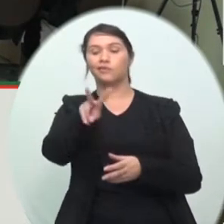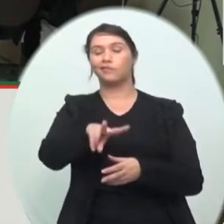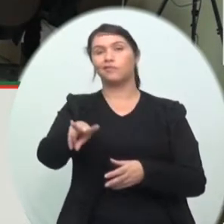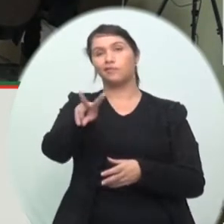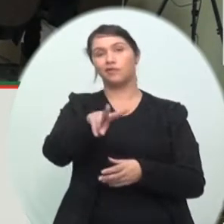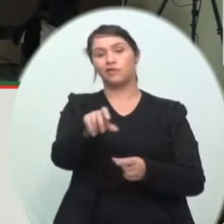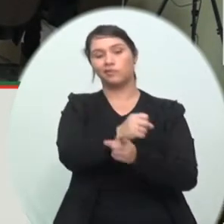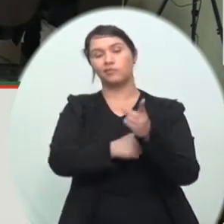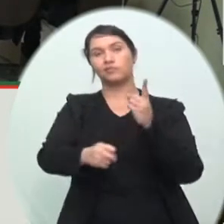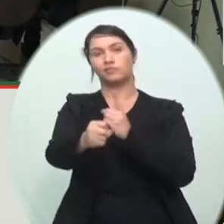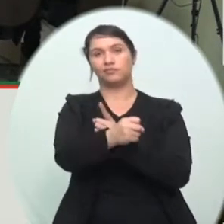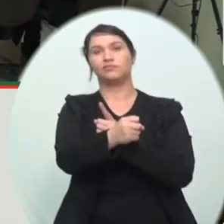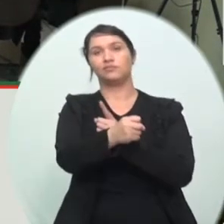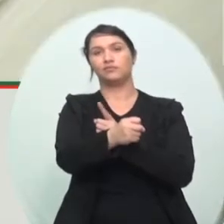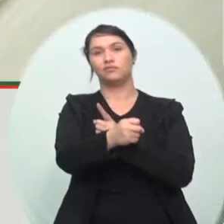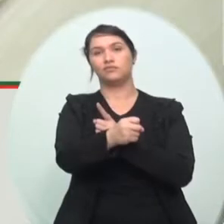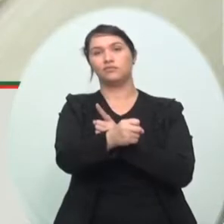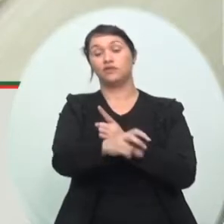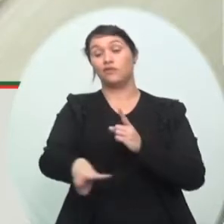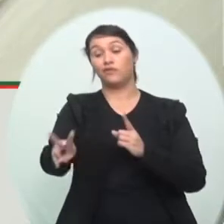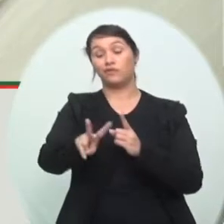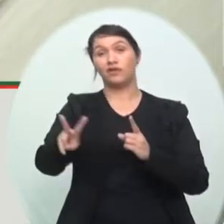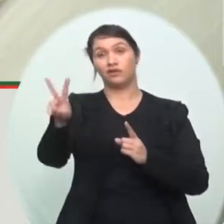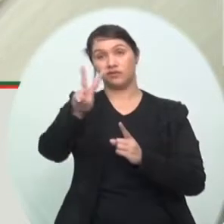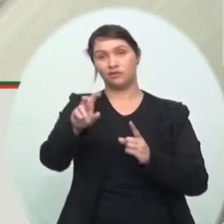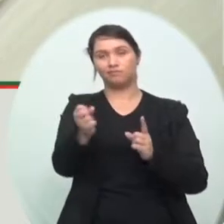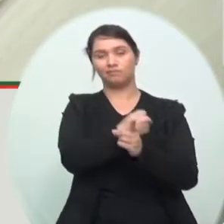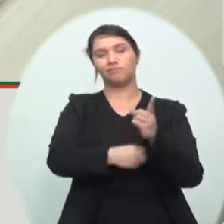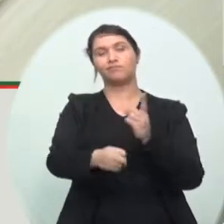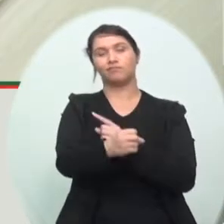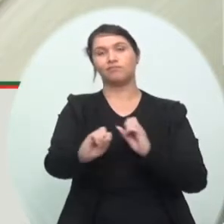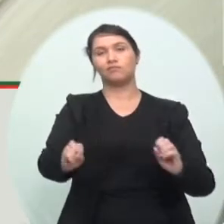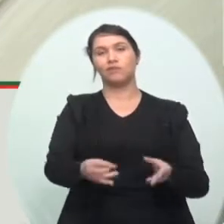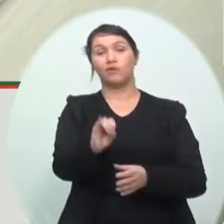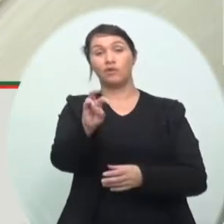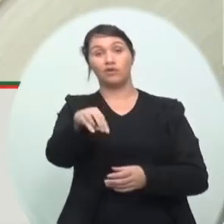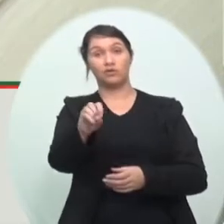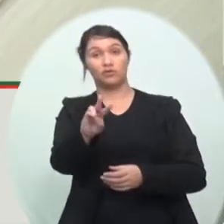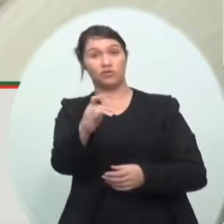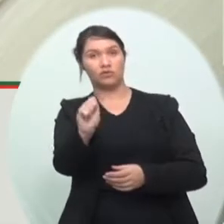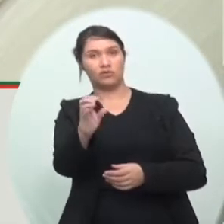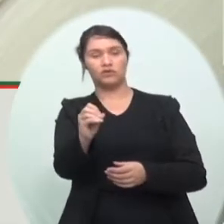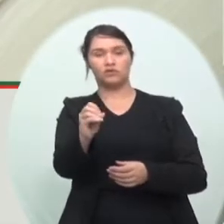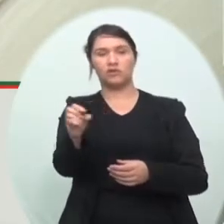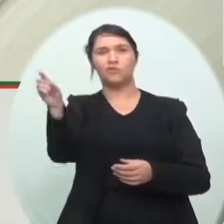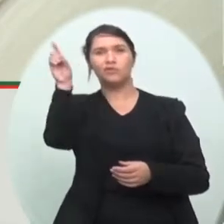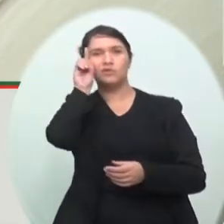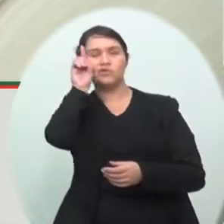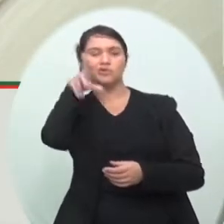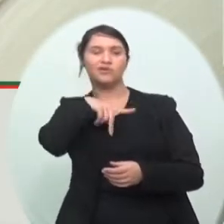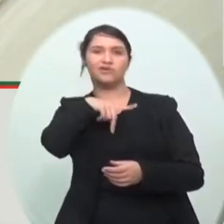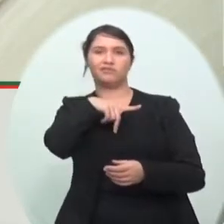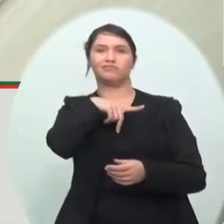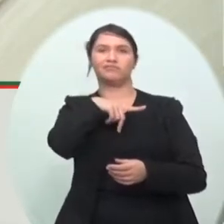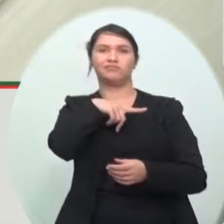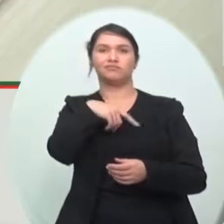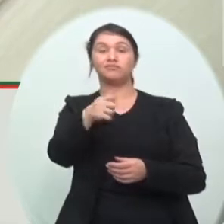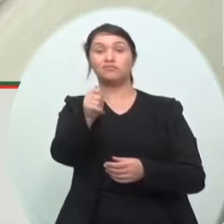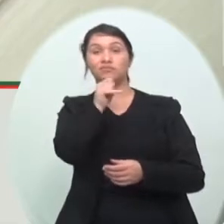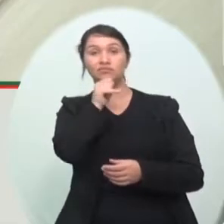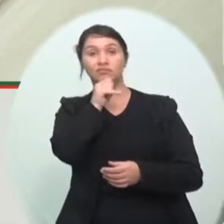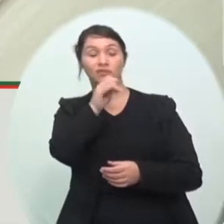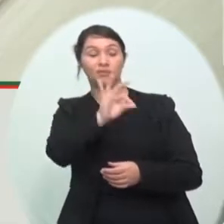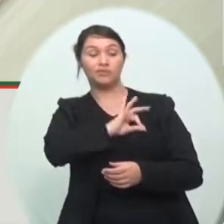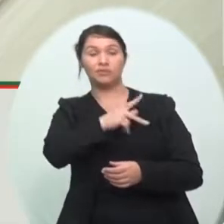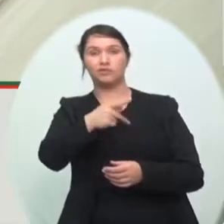E, como eu coloquei, a inovação está em todo o nosso dia a dia hoje. Coloquei a Polícia Militar como